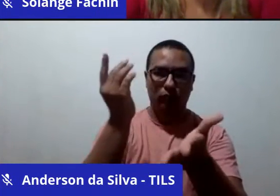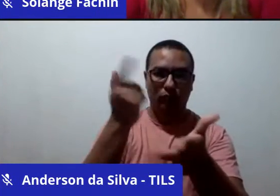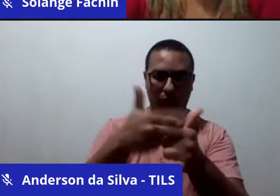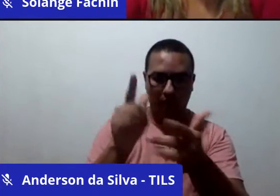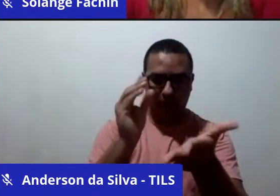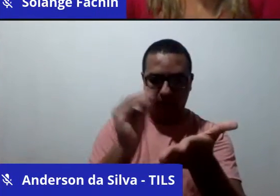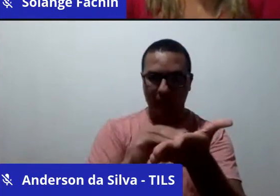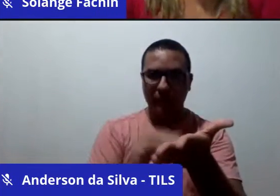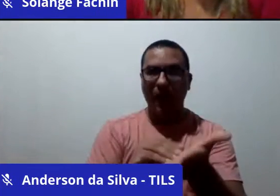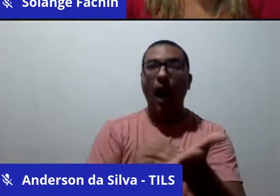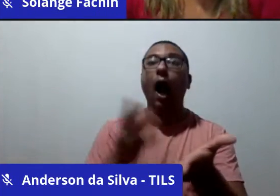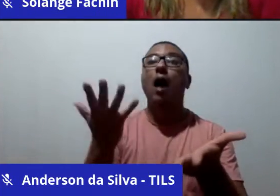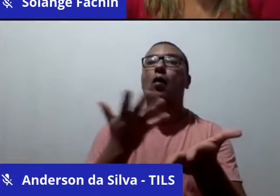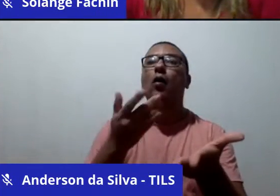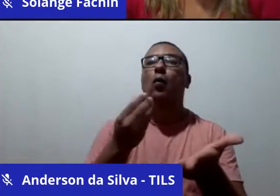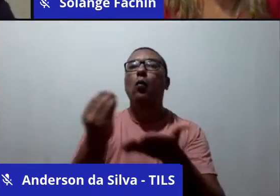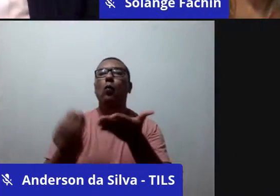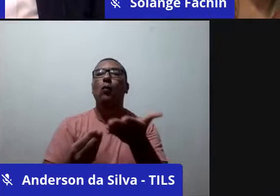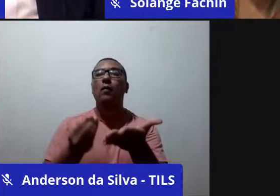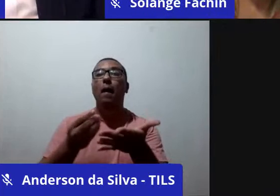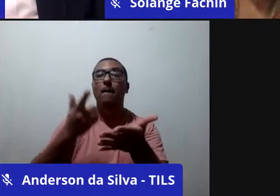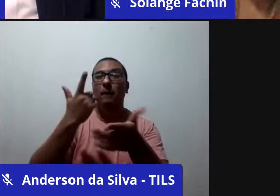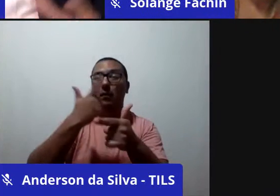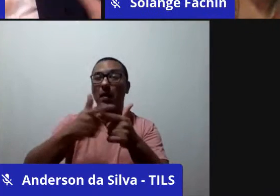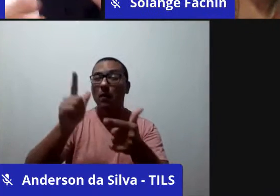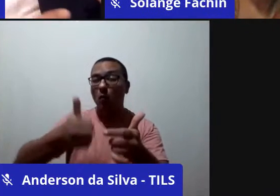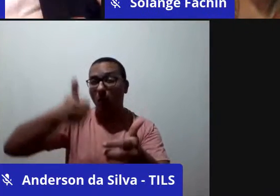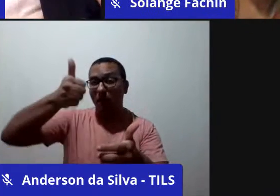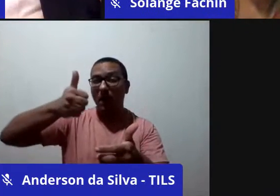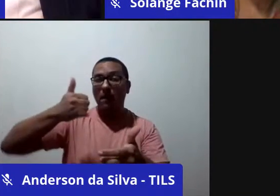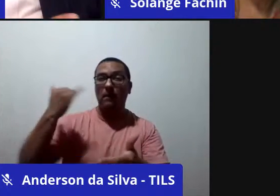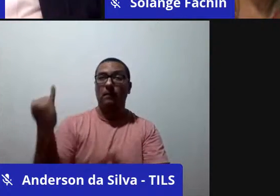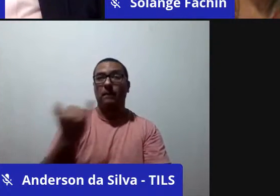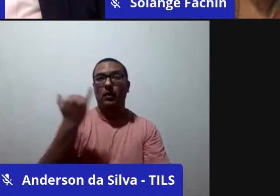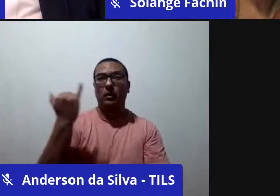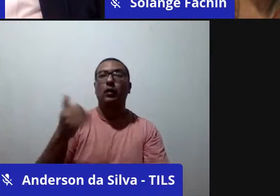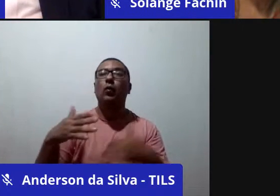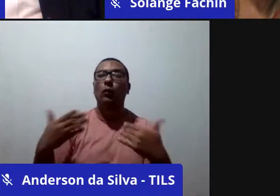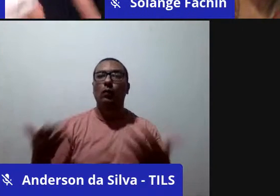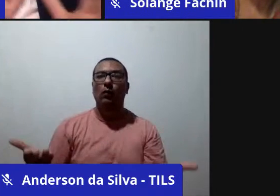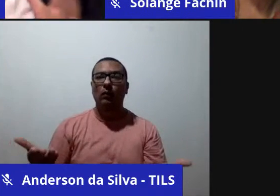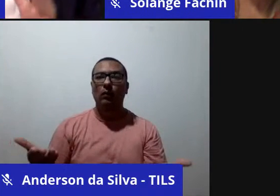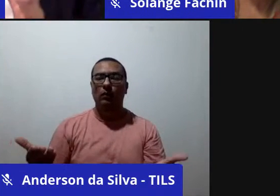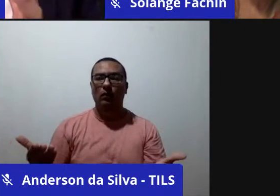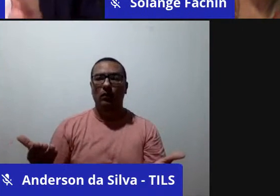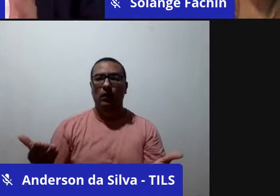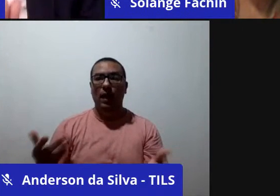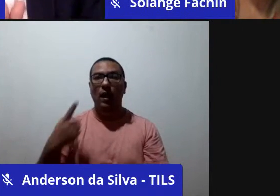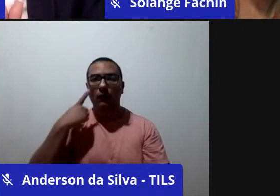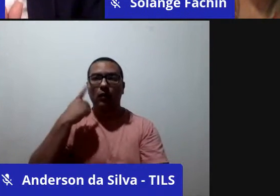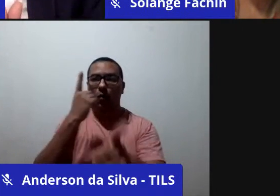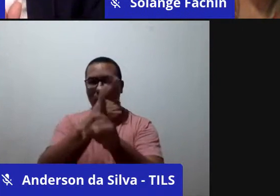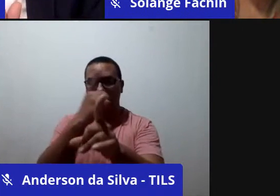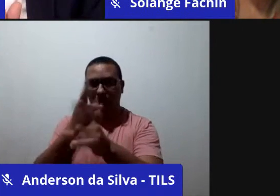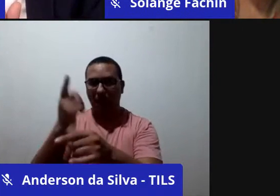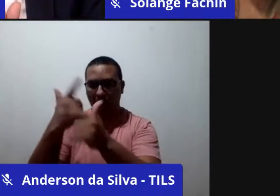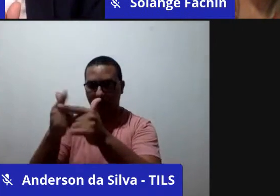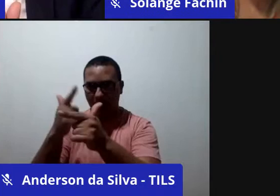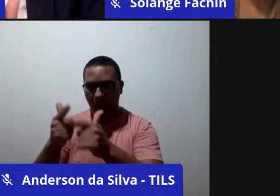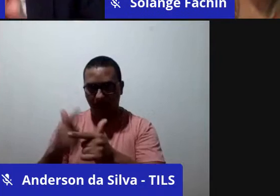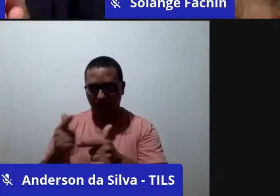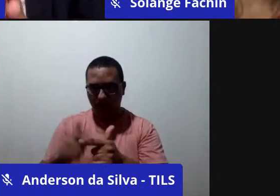identificar qual é o problema mais relevante. Então, eu primeiro identifico o problema e depois eu defino o